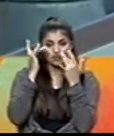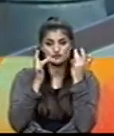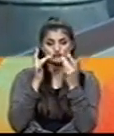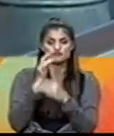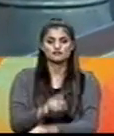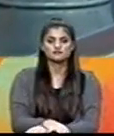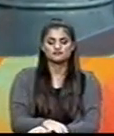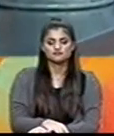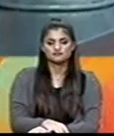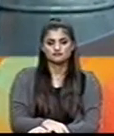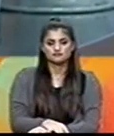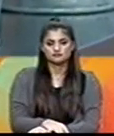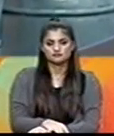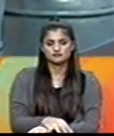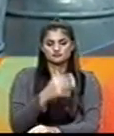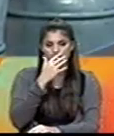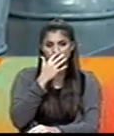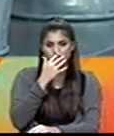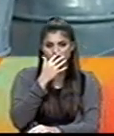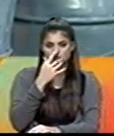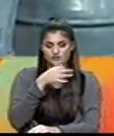filósofos. Fala sobre